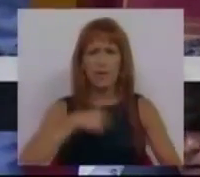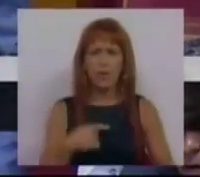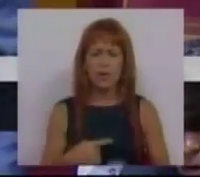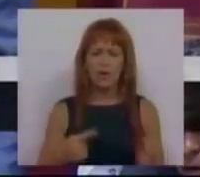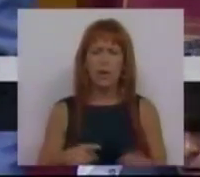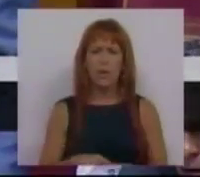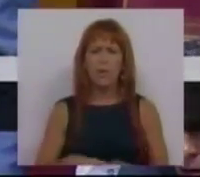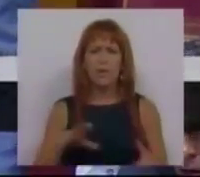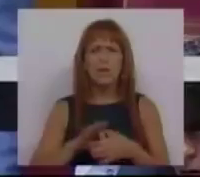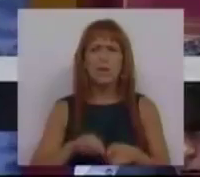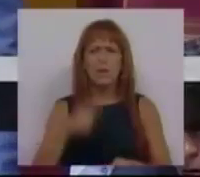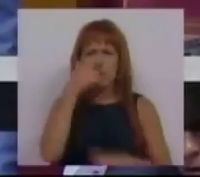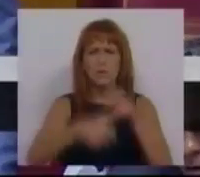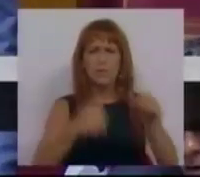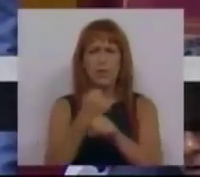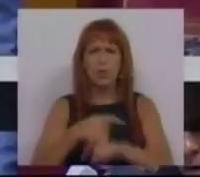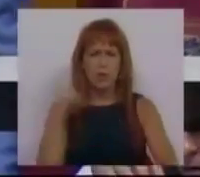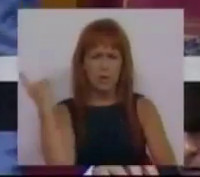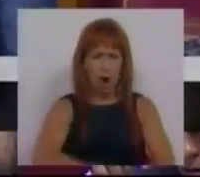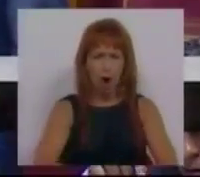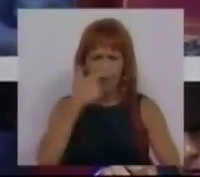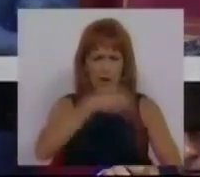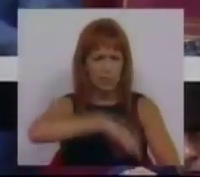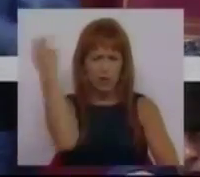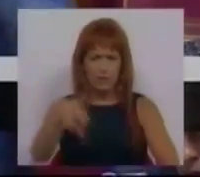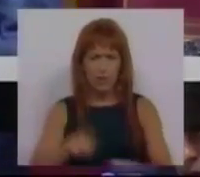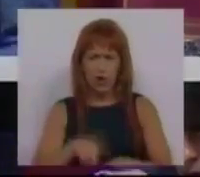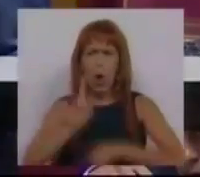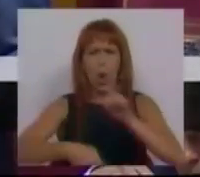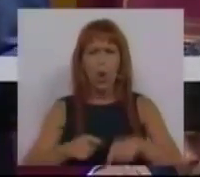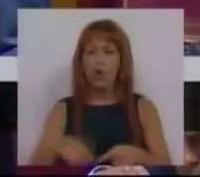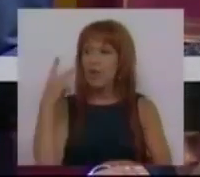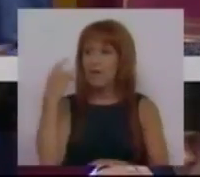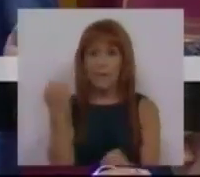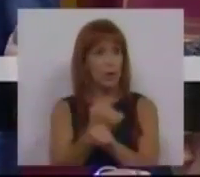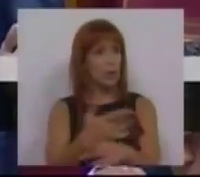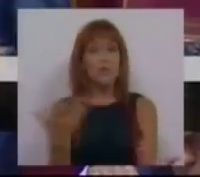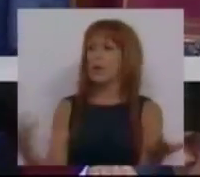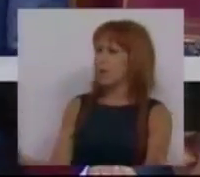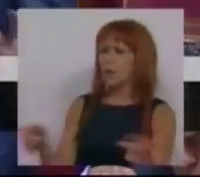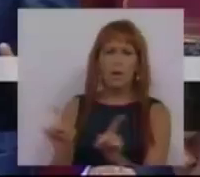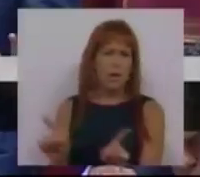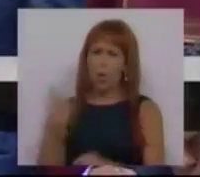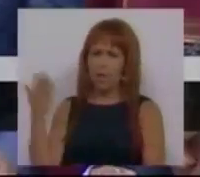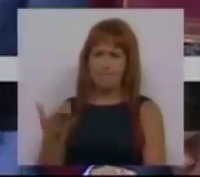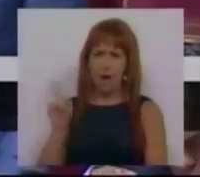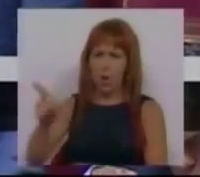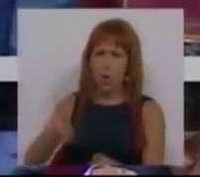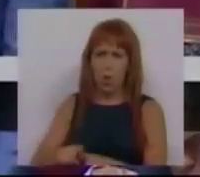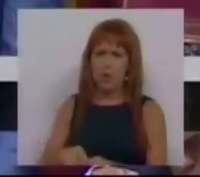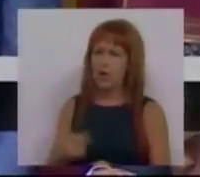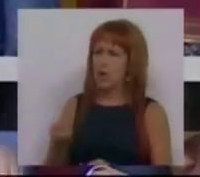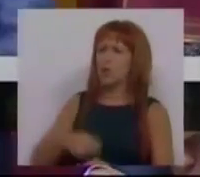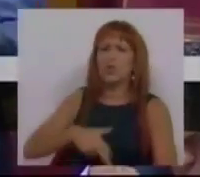mão forte sobre os trabalhadores, mão forte sobre os pensionistas, mão forte sobre aqueles que vivem de trabalho. Afinal, não tem mão nos mandos